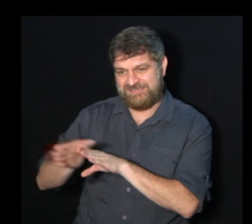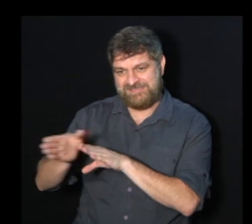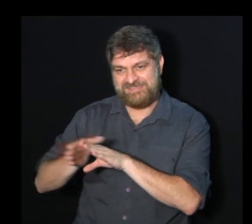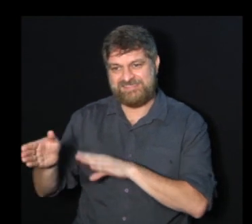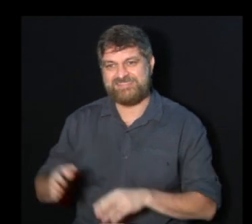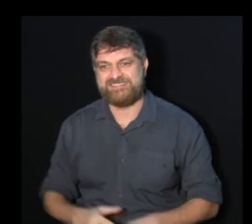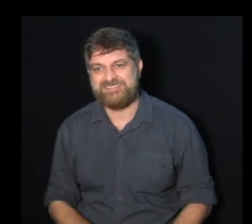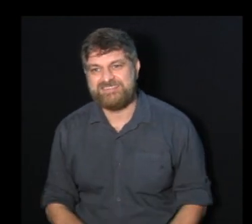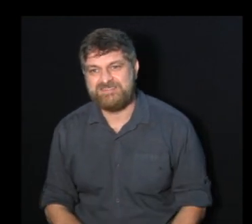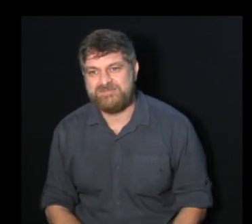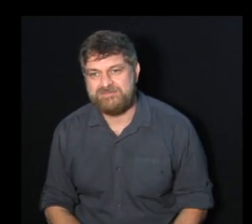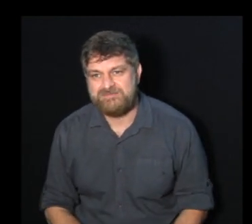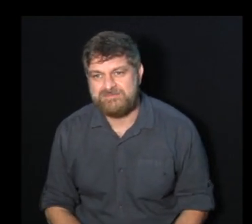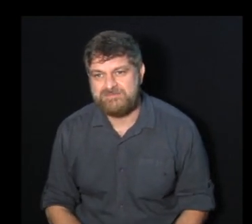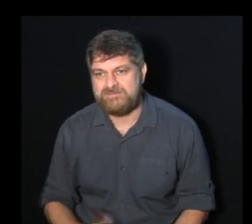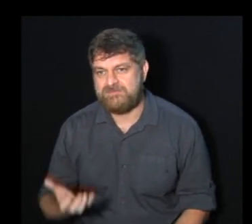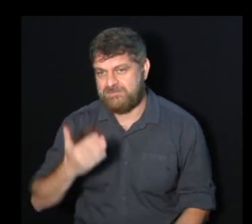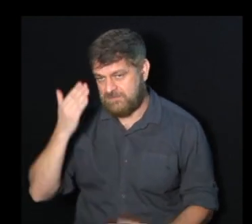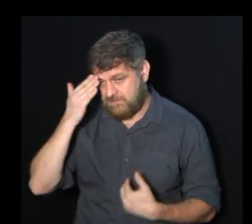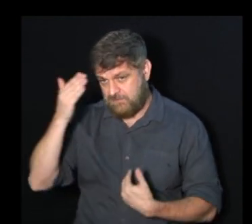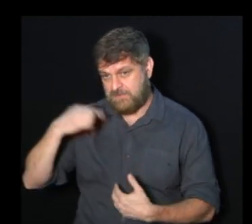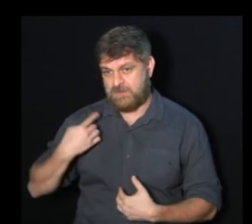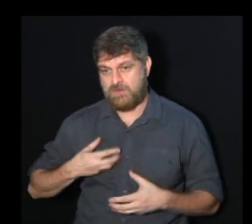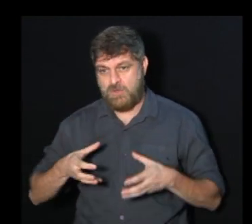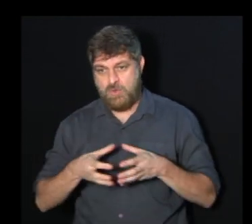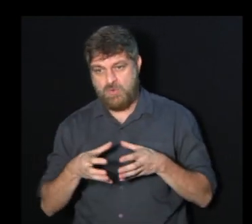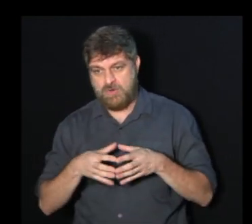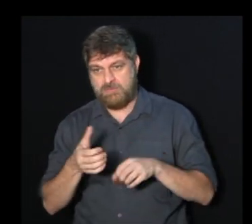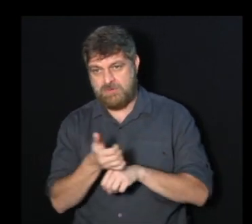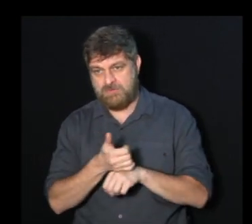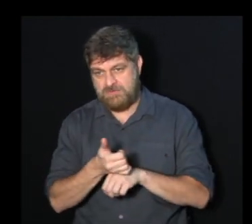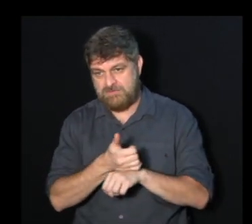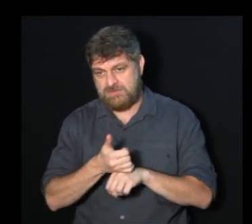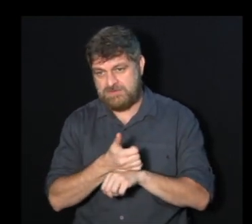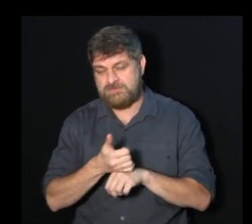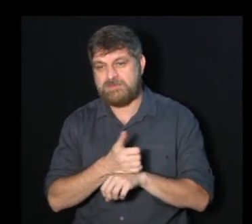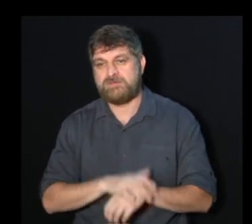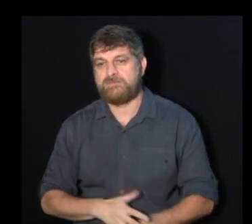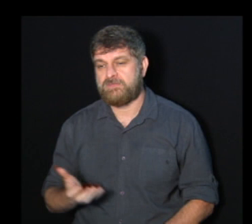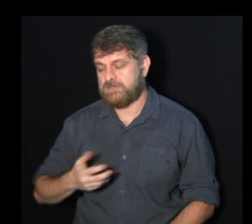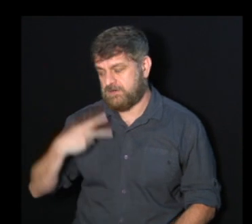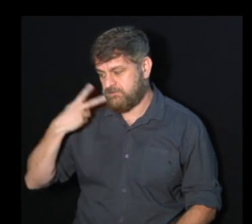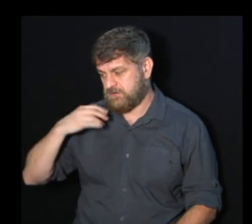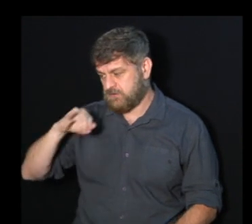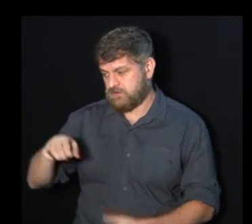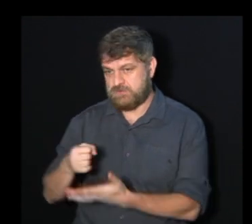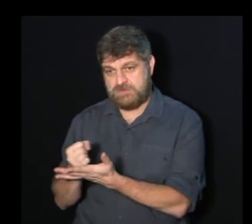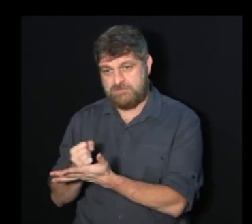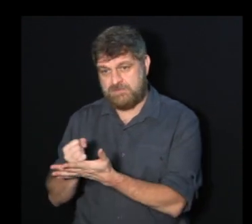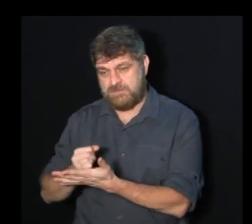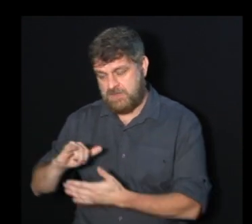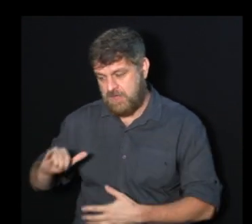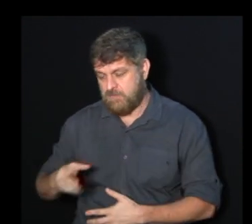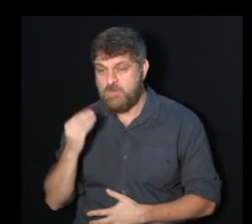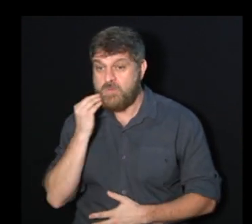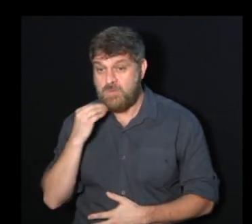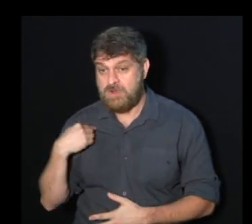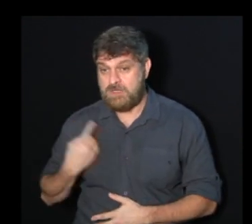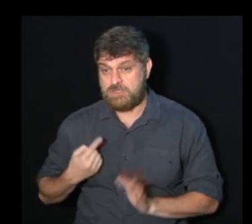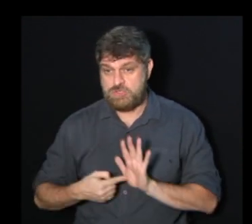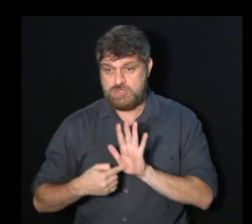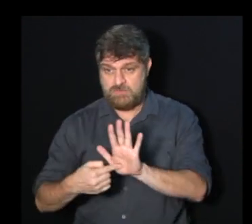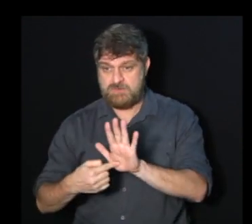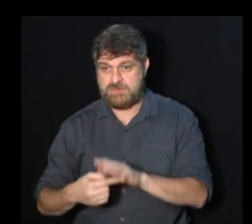bem. Queria agradecer em nome da nossa equipe lá. Queria agradecer o Jorge mesmo por essa oportunidade de mostrar que, igual a Laís